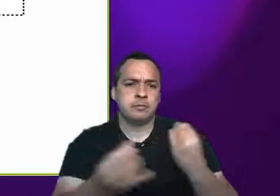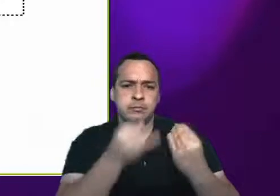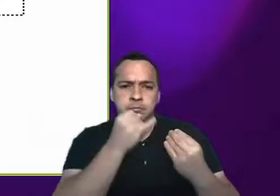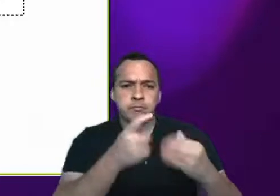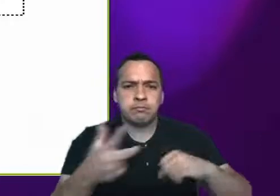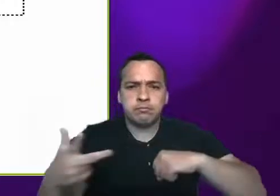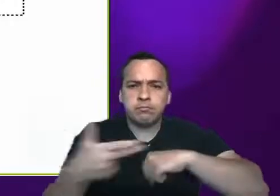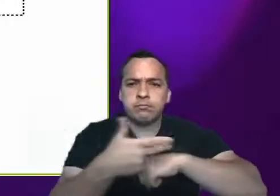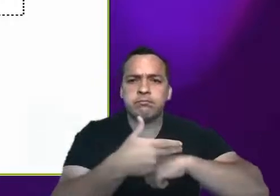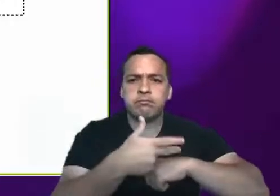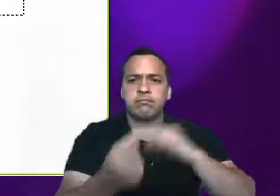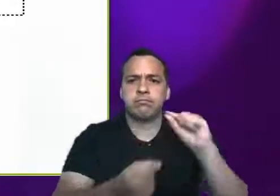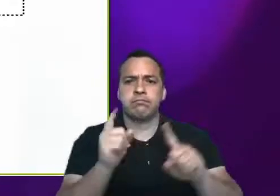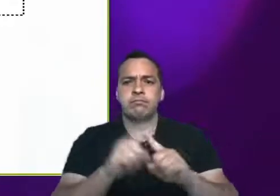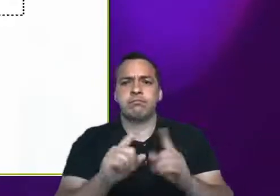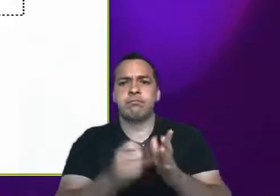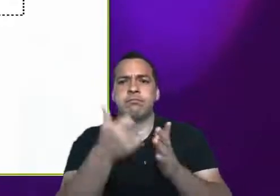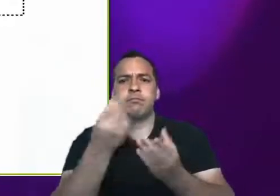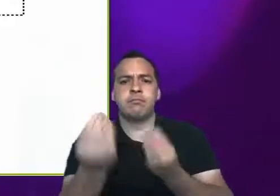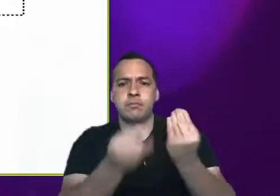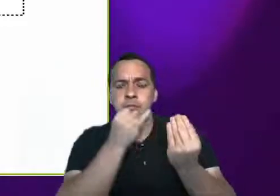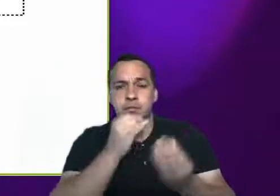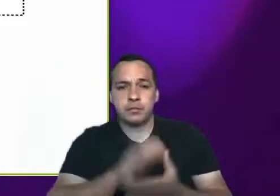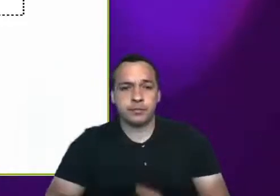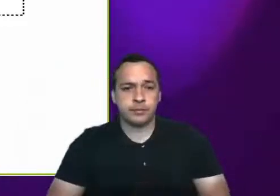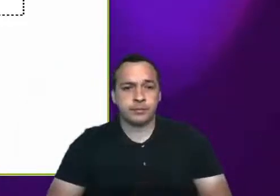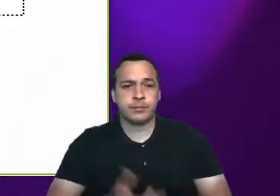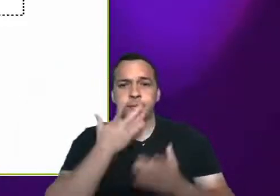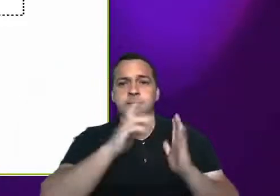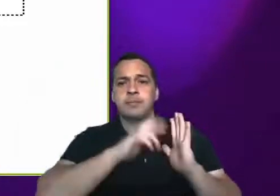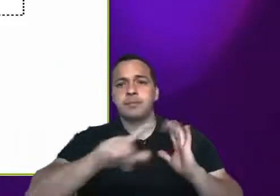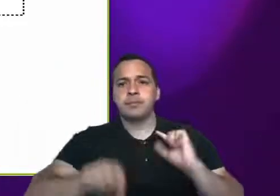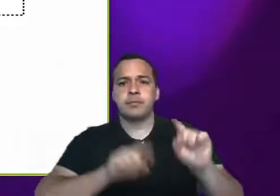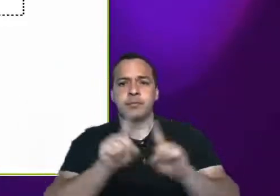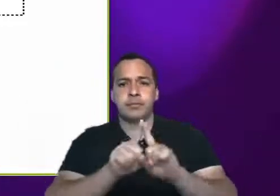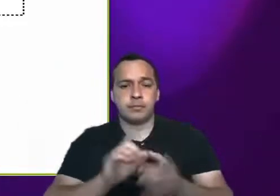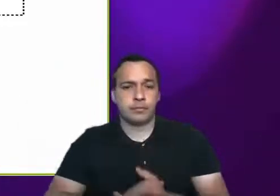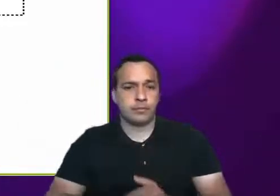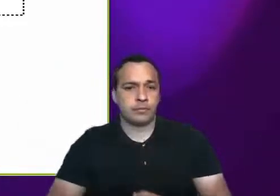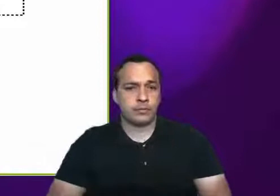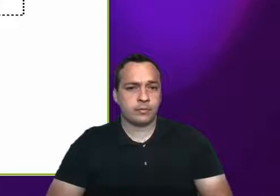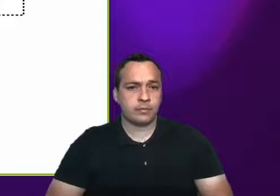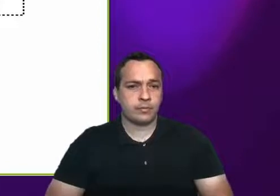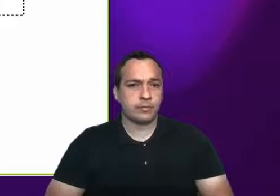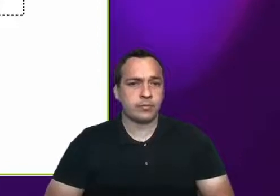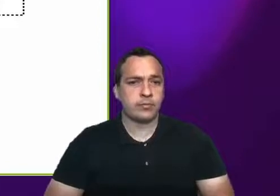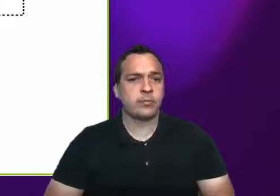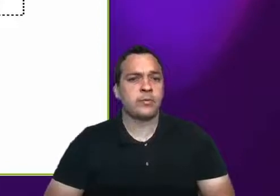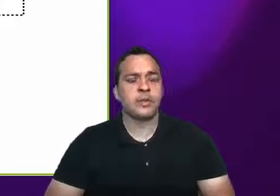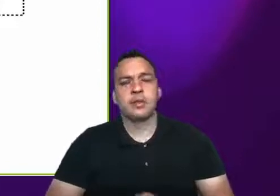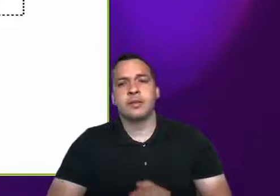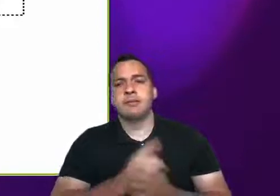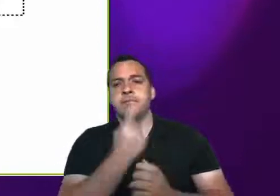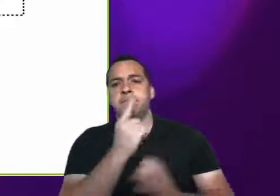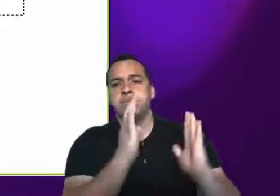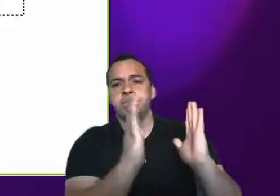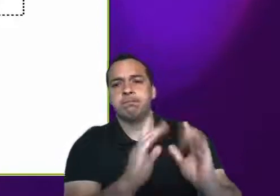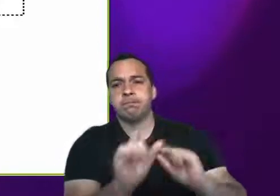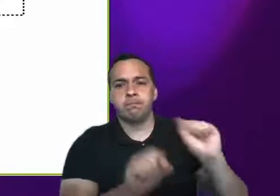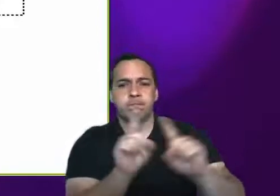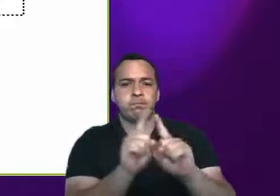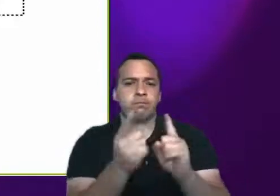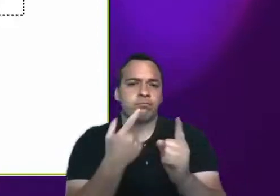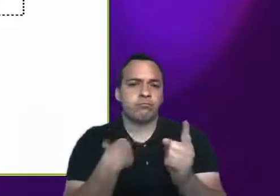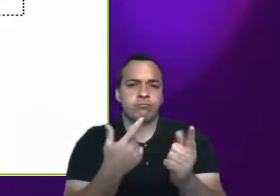transplante. Mas podemos pensar em um primeiro momento, por exemplo, aqui em diferentes cores. Em um primeiro